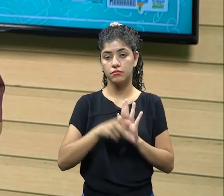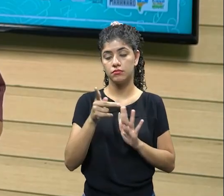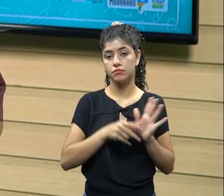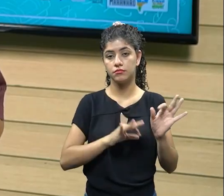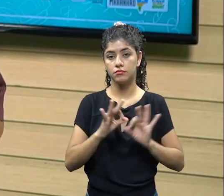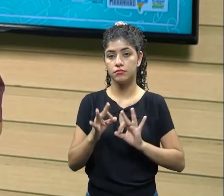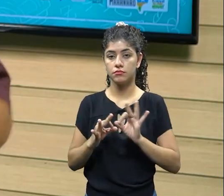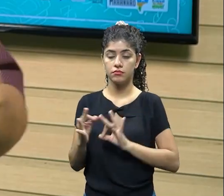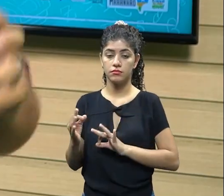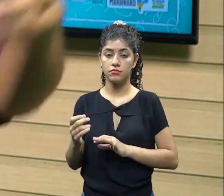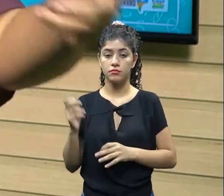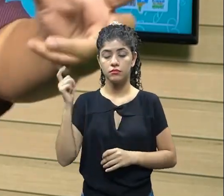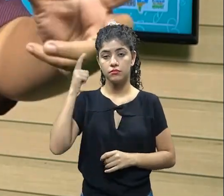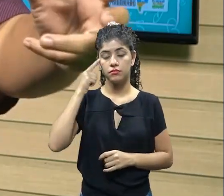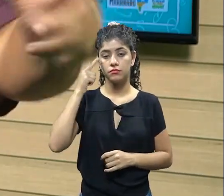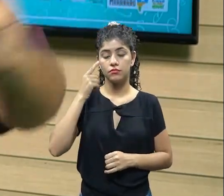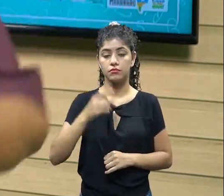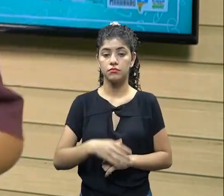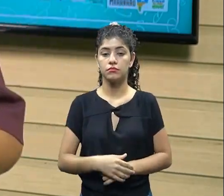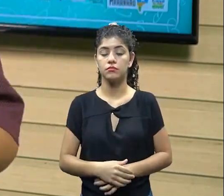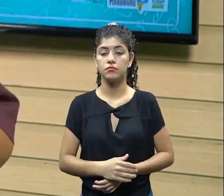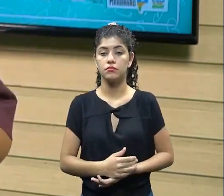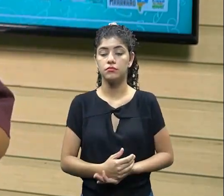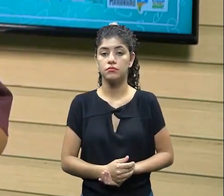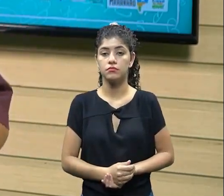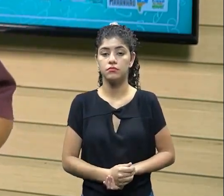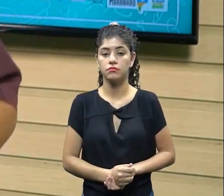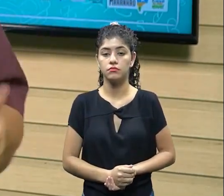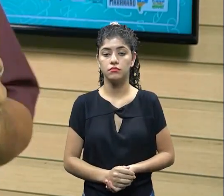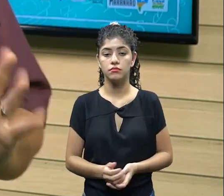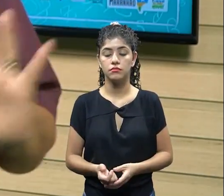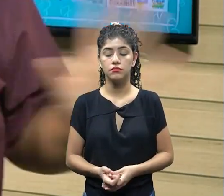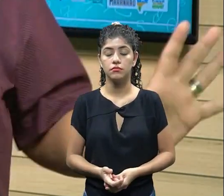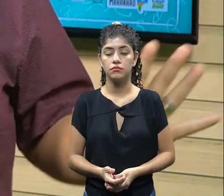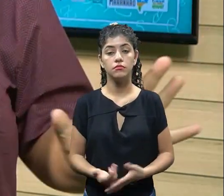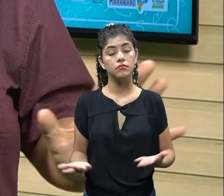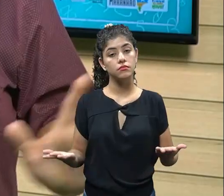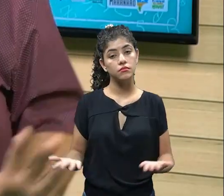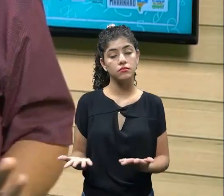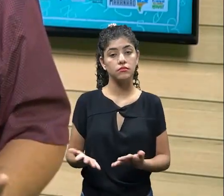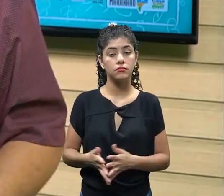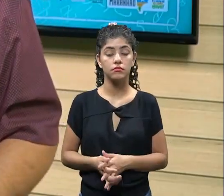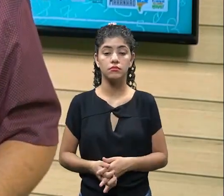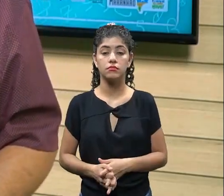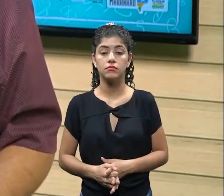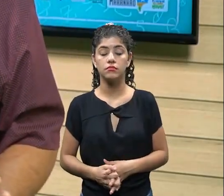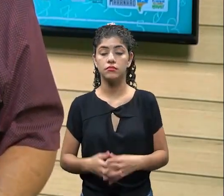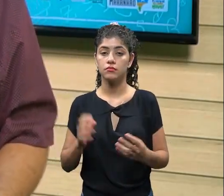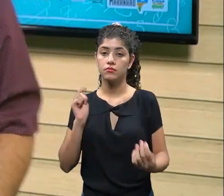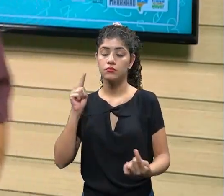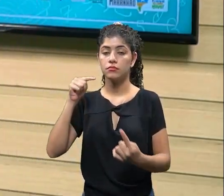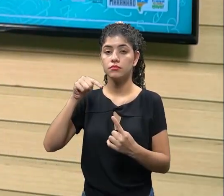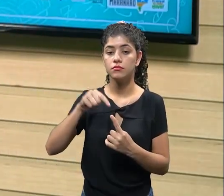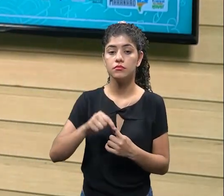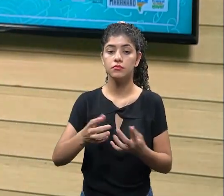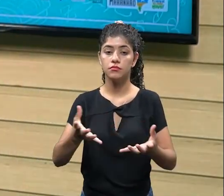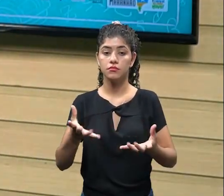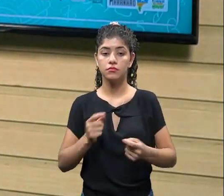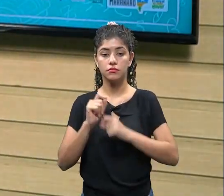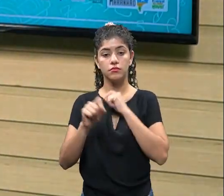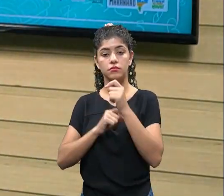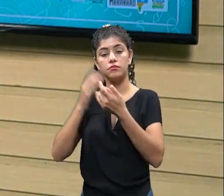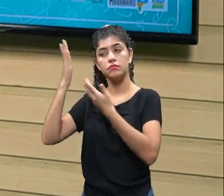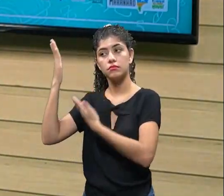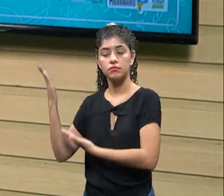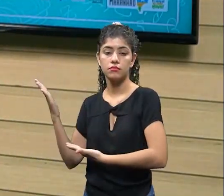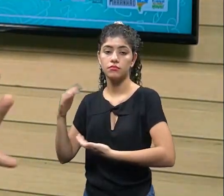estratégia e conseguir chegar ao meu objetivo. Então, nesse quesito de questão de objetivo, eu quero